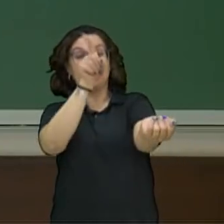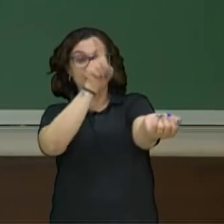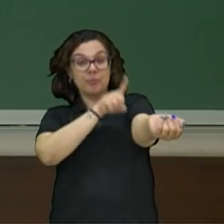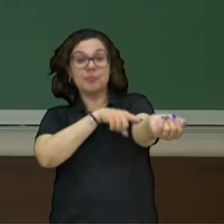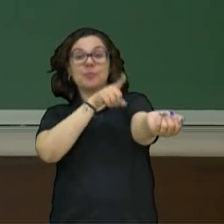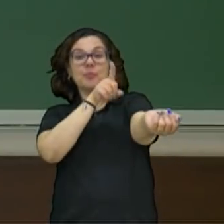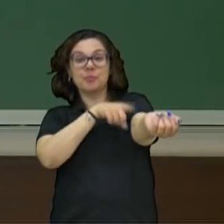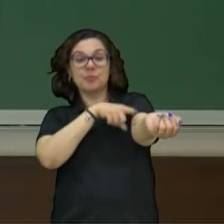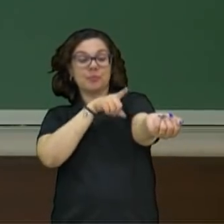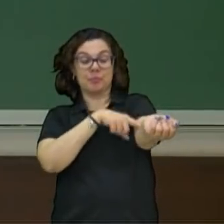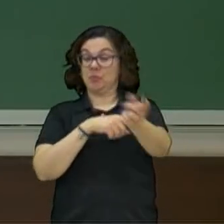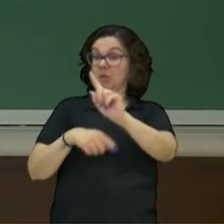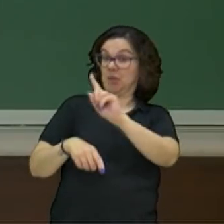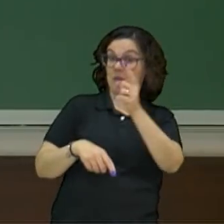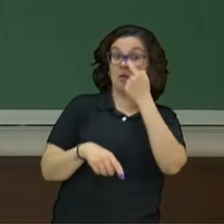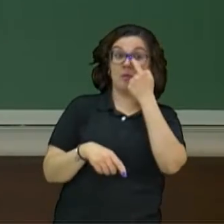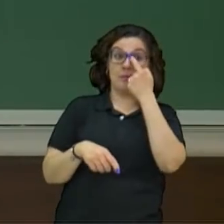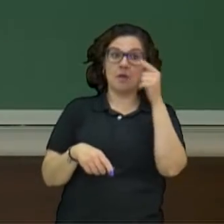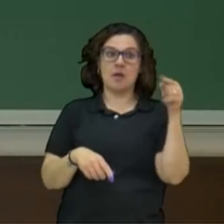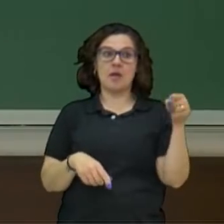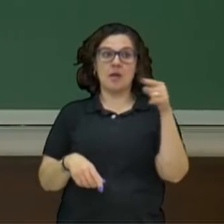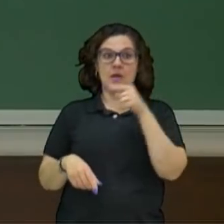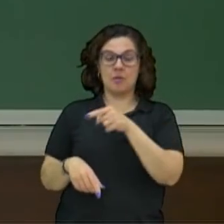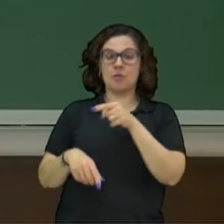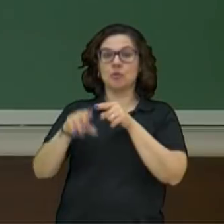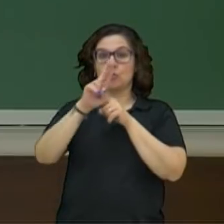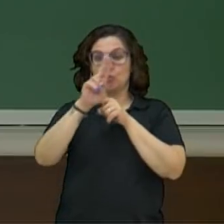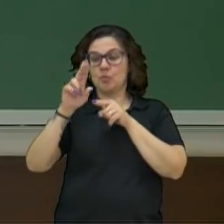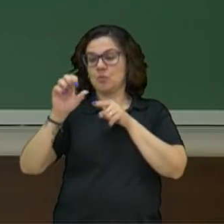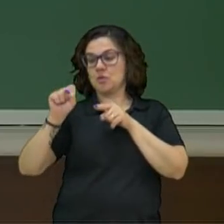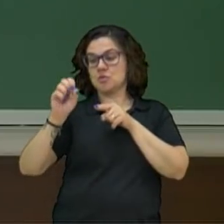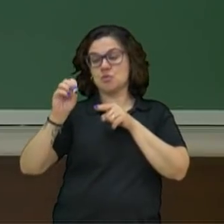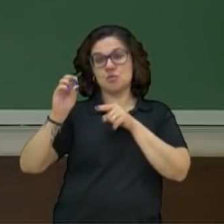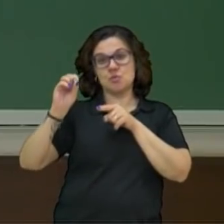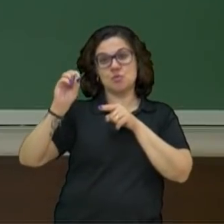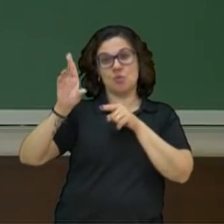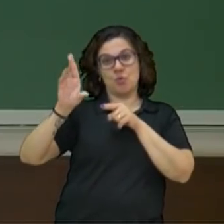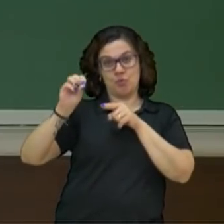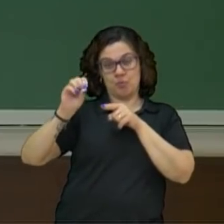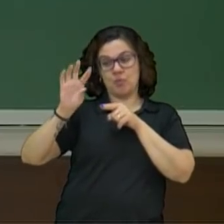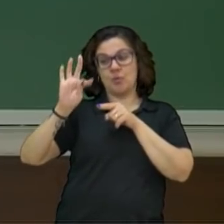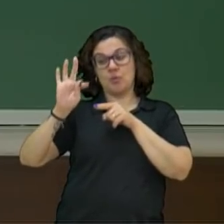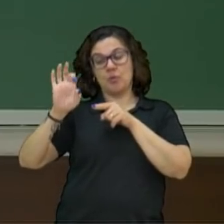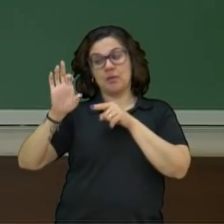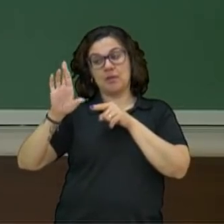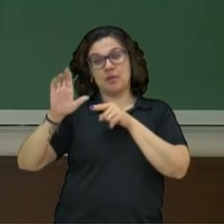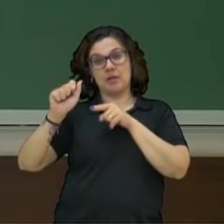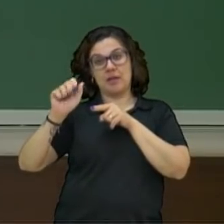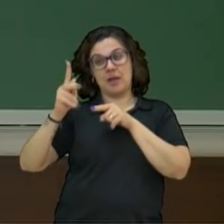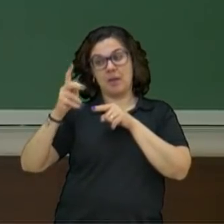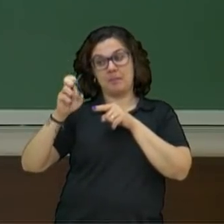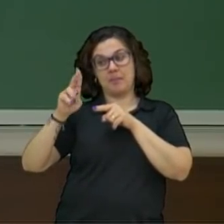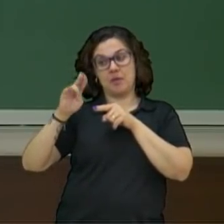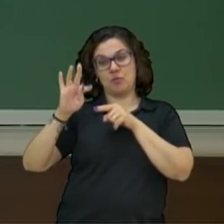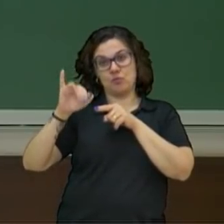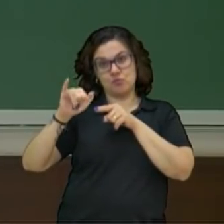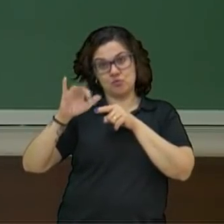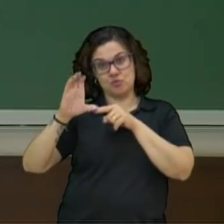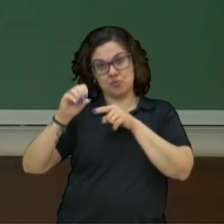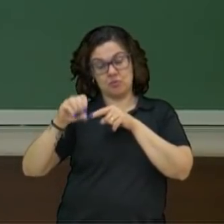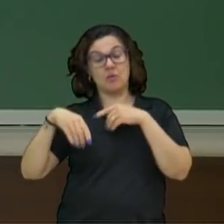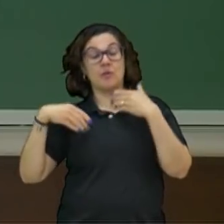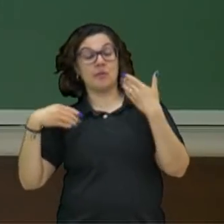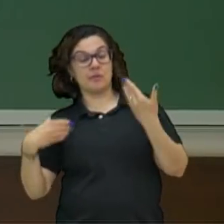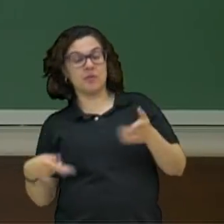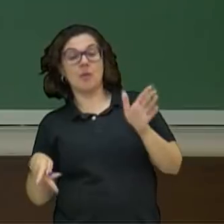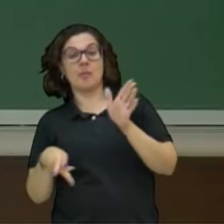desse que eu estou falando. Estou falando do soro terapêutico. Este é um imunobiológico,